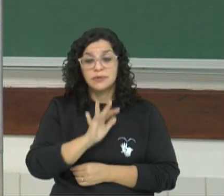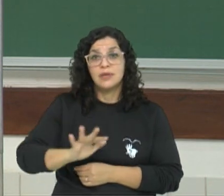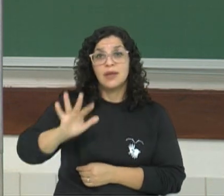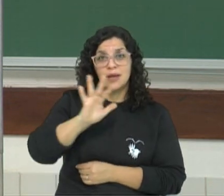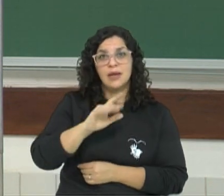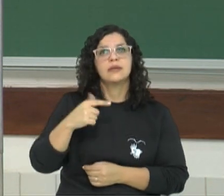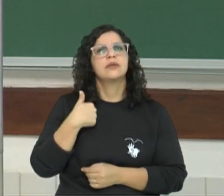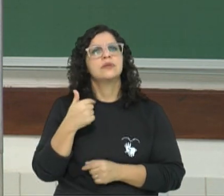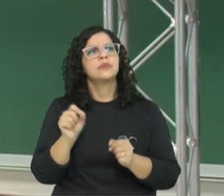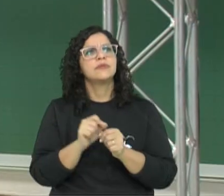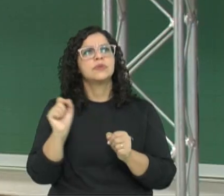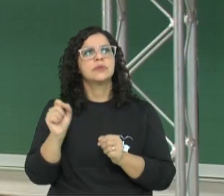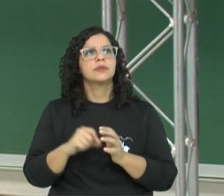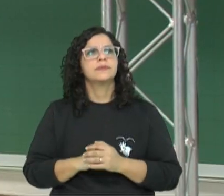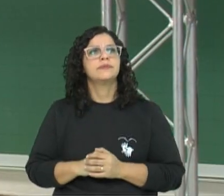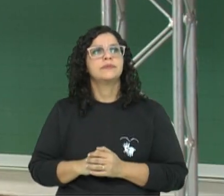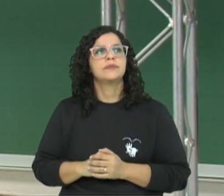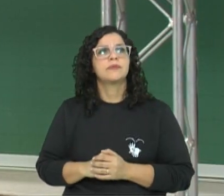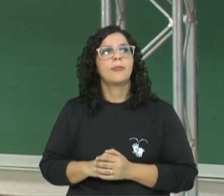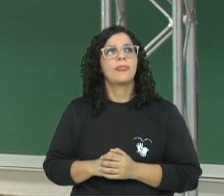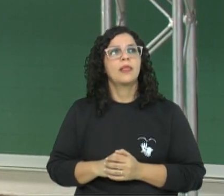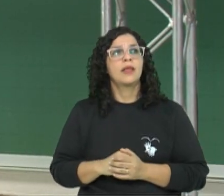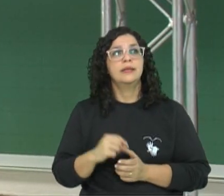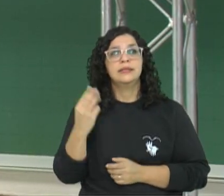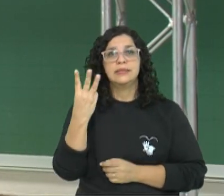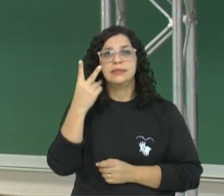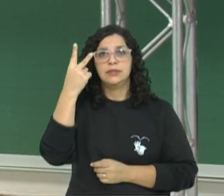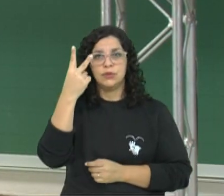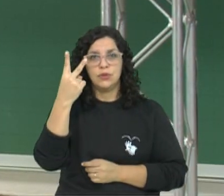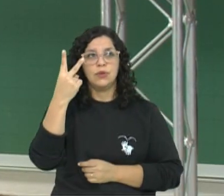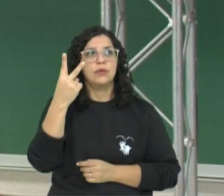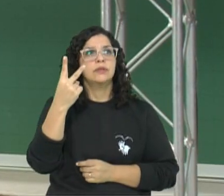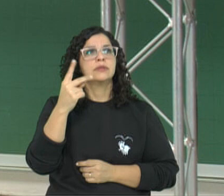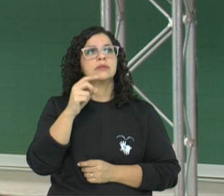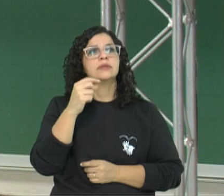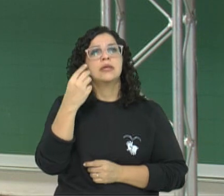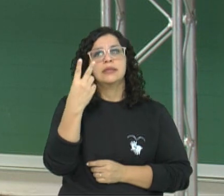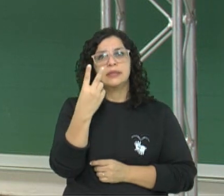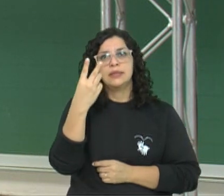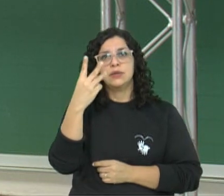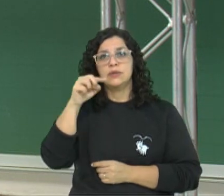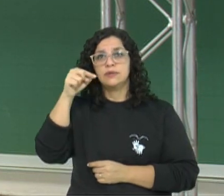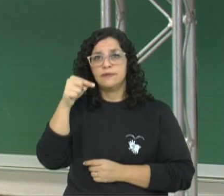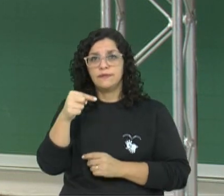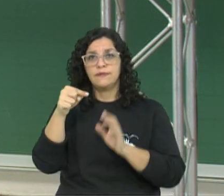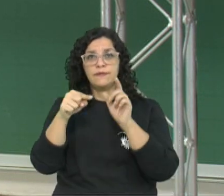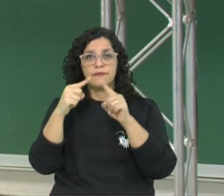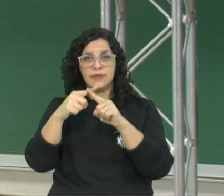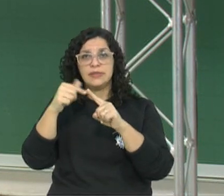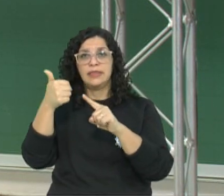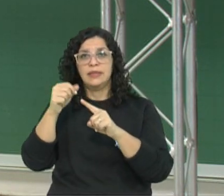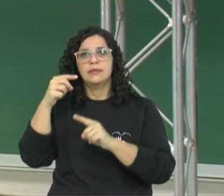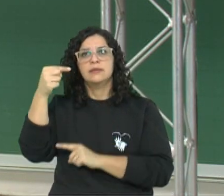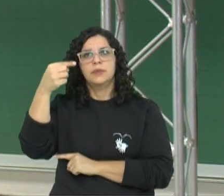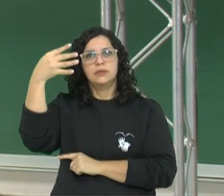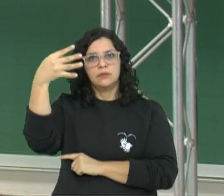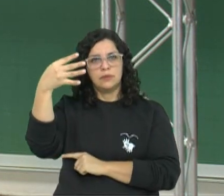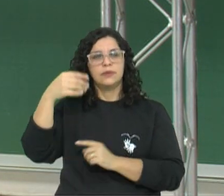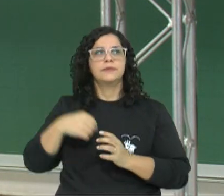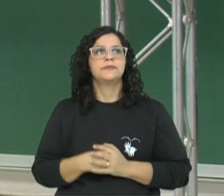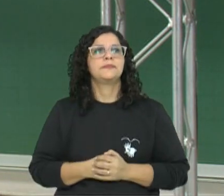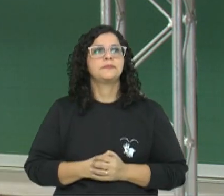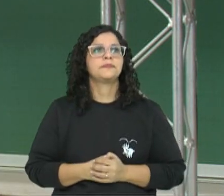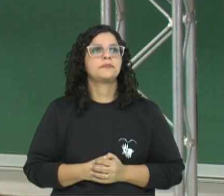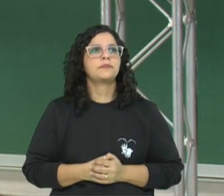a gente faz aqui? Eu substituo a força, que é 32, e a área por 32 vezes 10 na menos